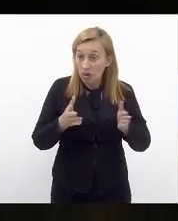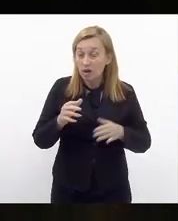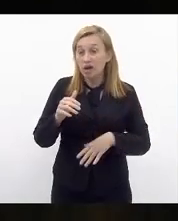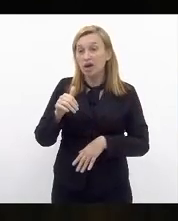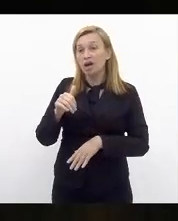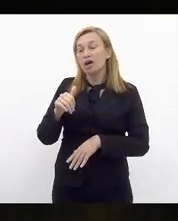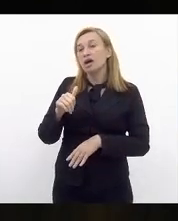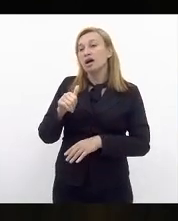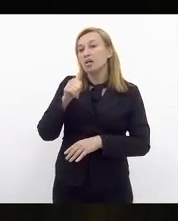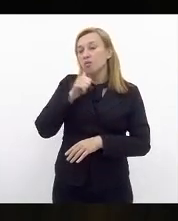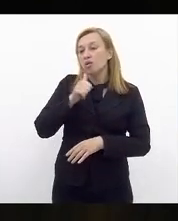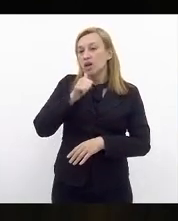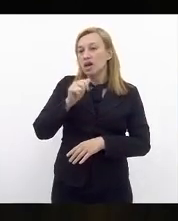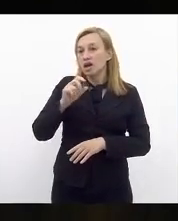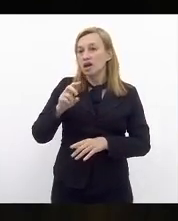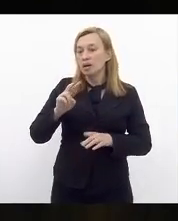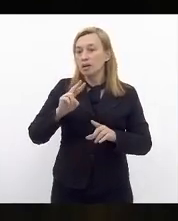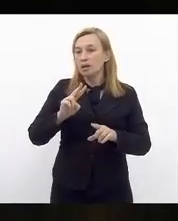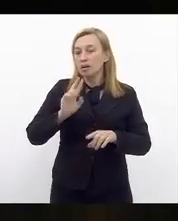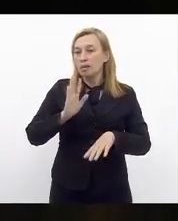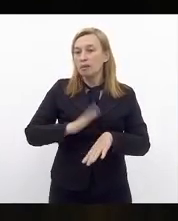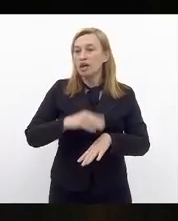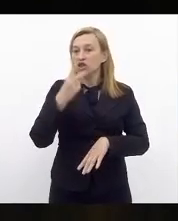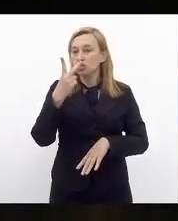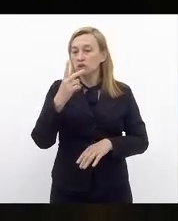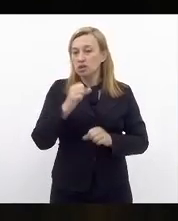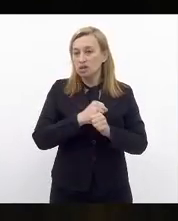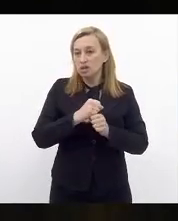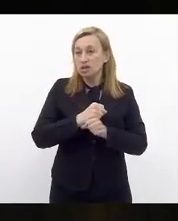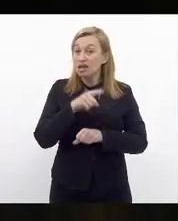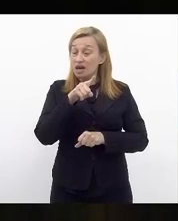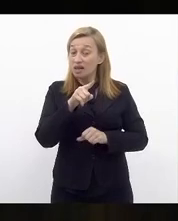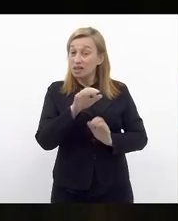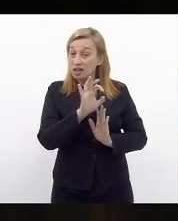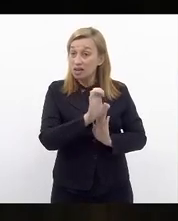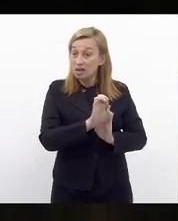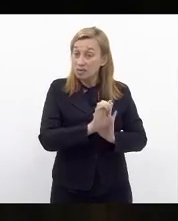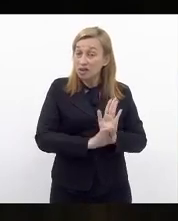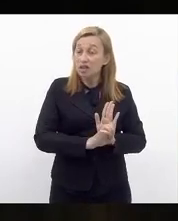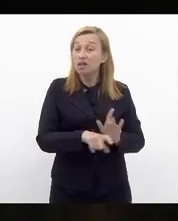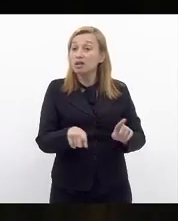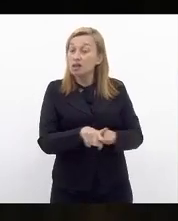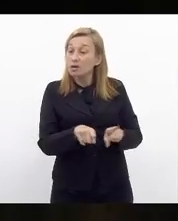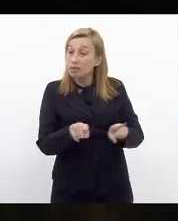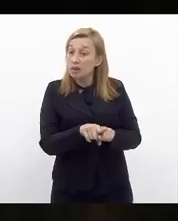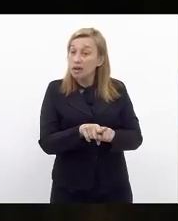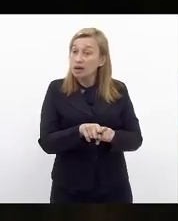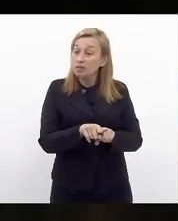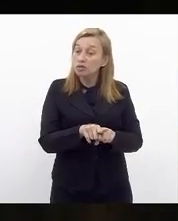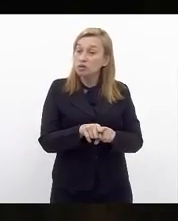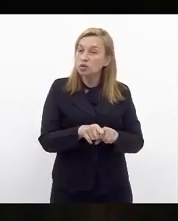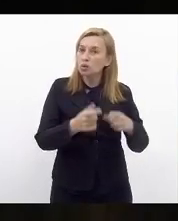subiram dois anos e essa emenda também previa no seu parágrafo no